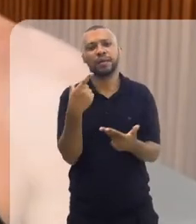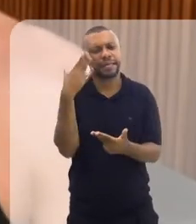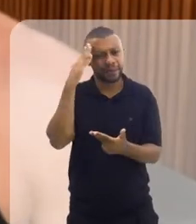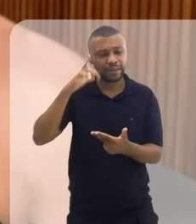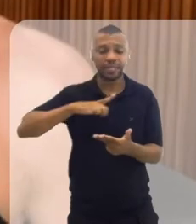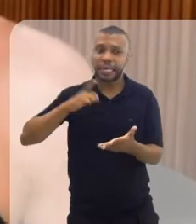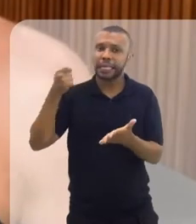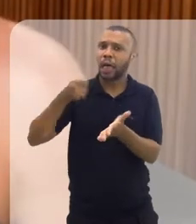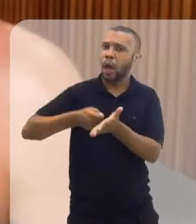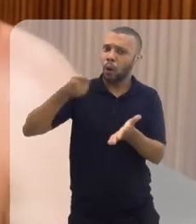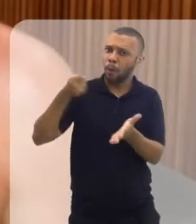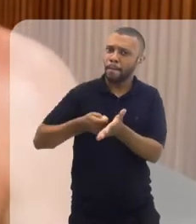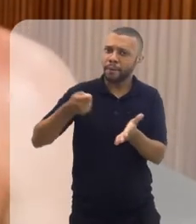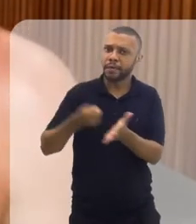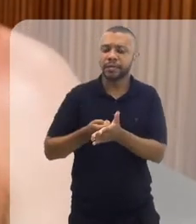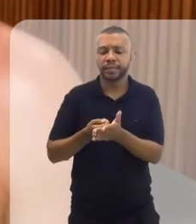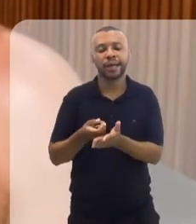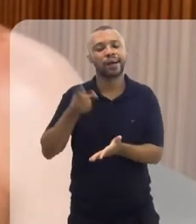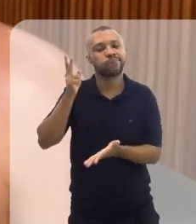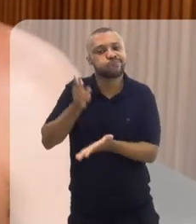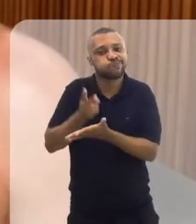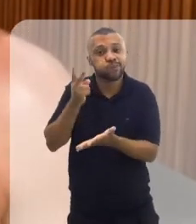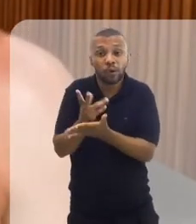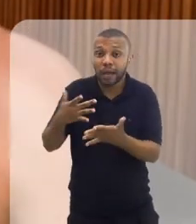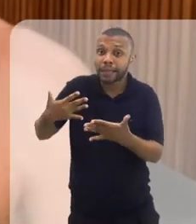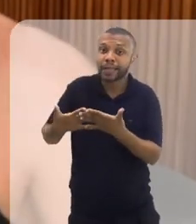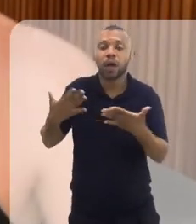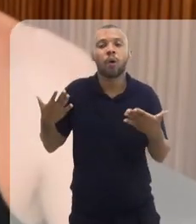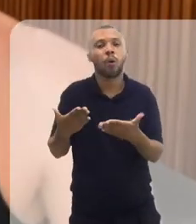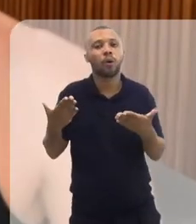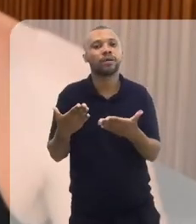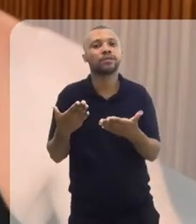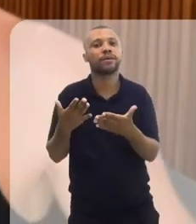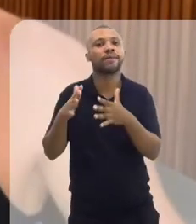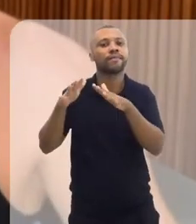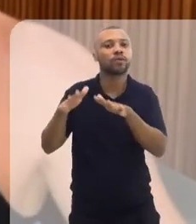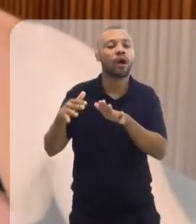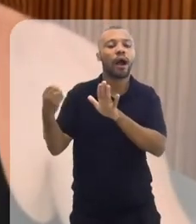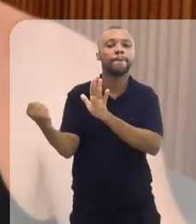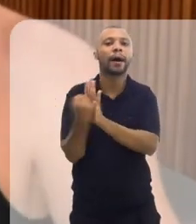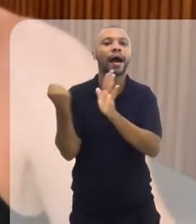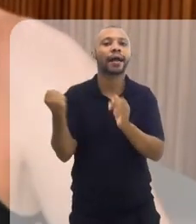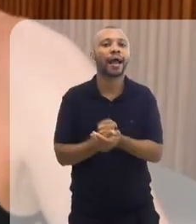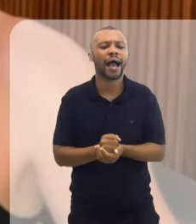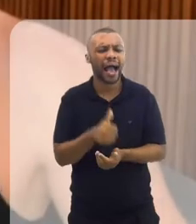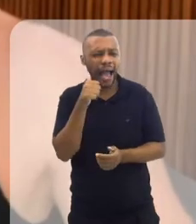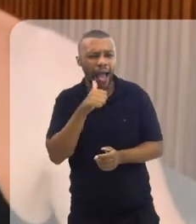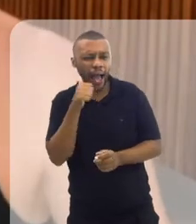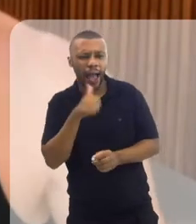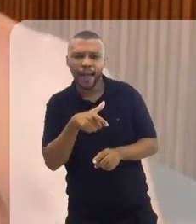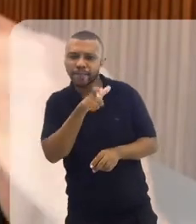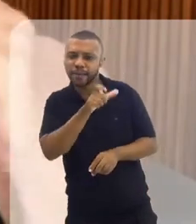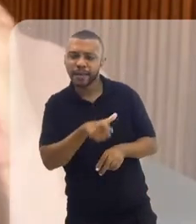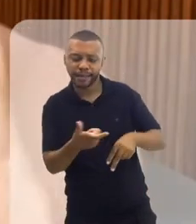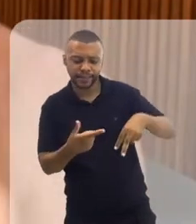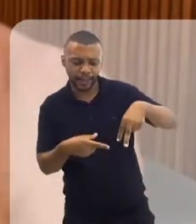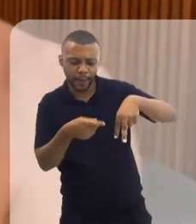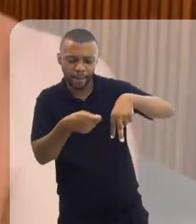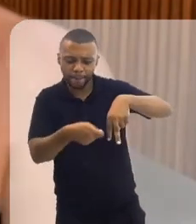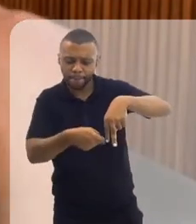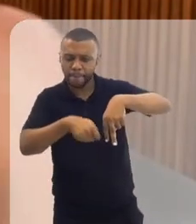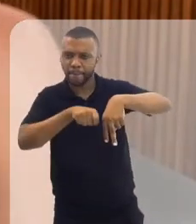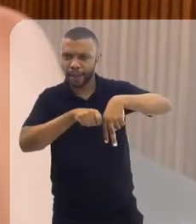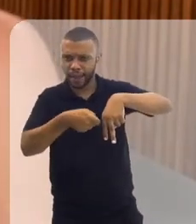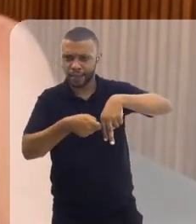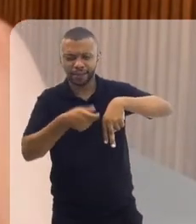que vinham todas essas cobranças, e mesmo assim, o que ficou foi essa, das pernas. E tem uma história